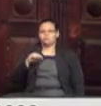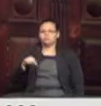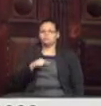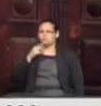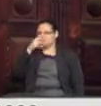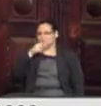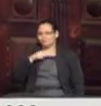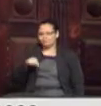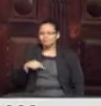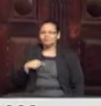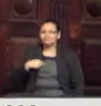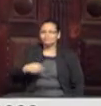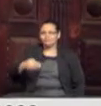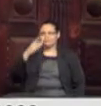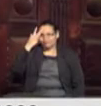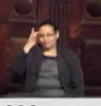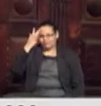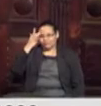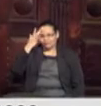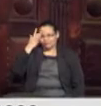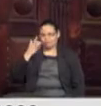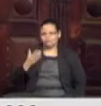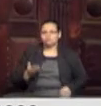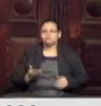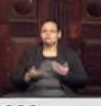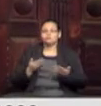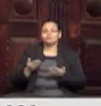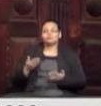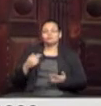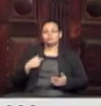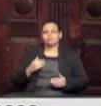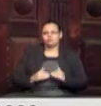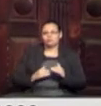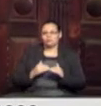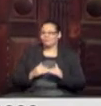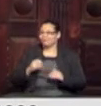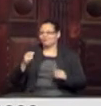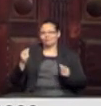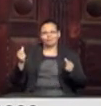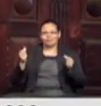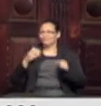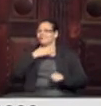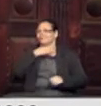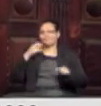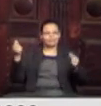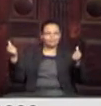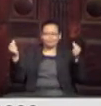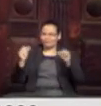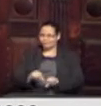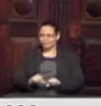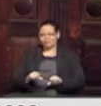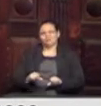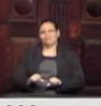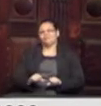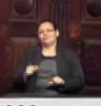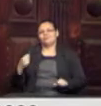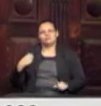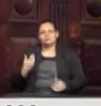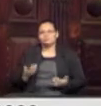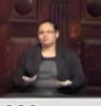nós estaremos tratando a partir de amanhã. Fomos ao pico da crise, chegamos ao fundo do